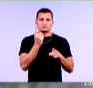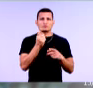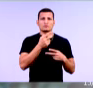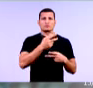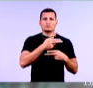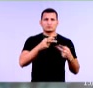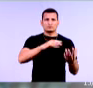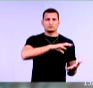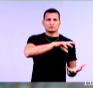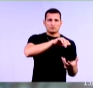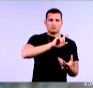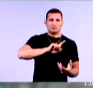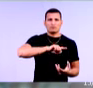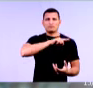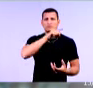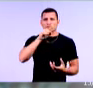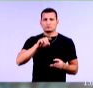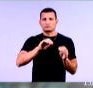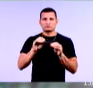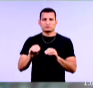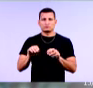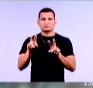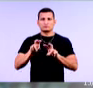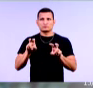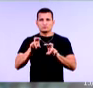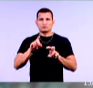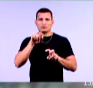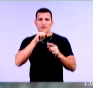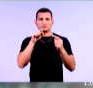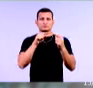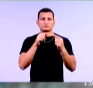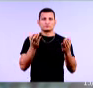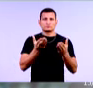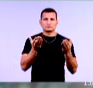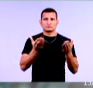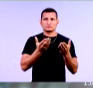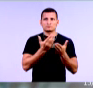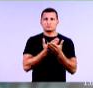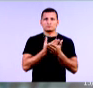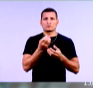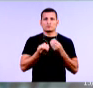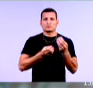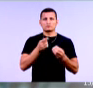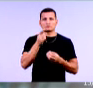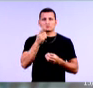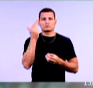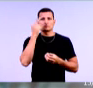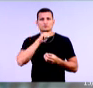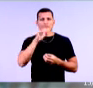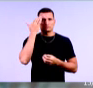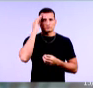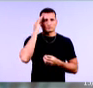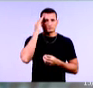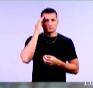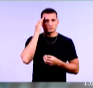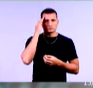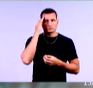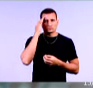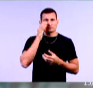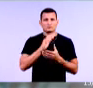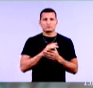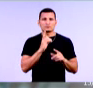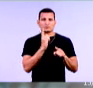real e depois classificá-los. Esse foi o objetivo nosso. Como você conseguiu entender esse modelo de